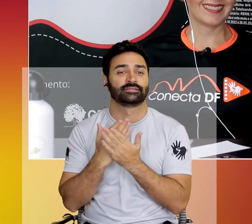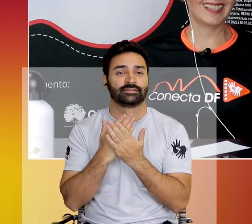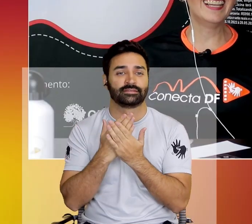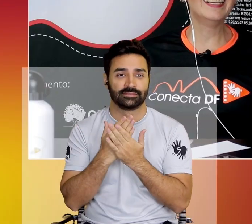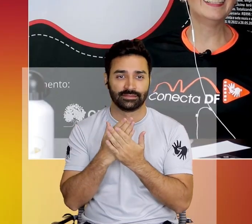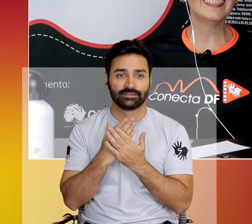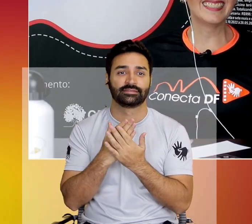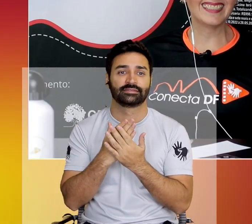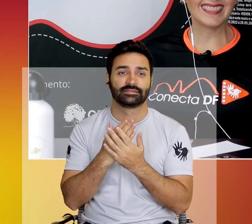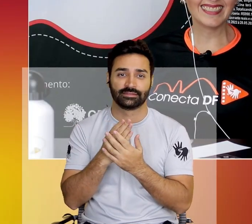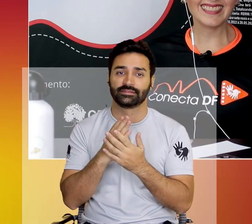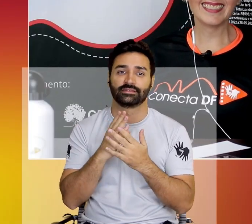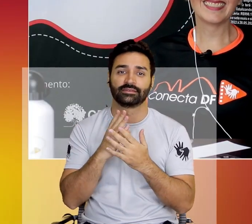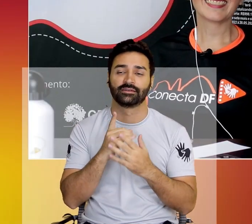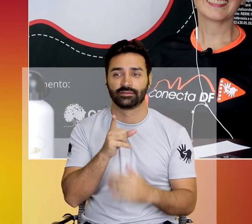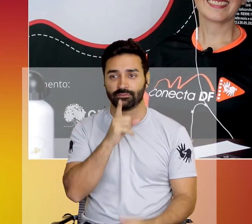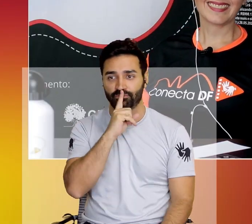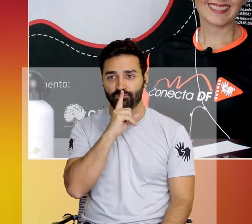falar, ficou muito melhor.